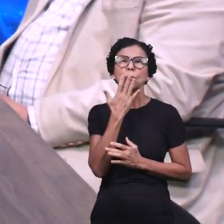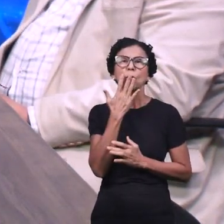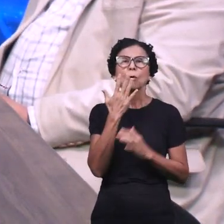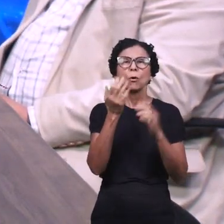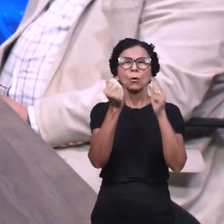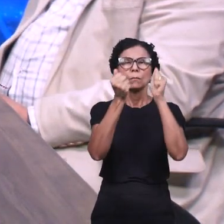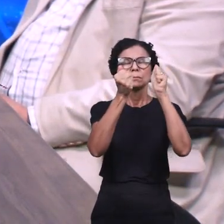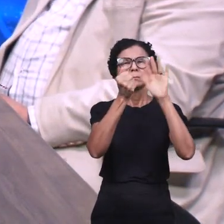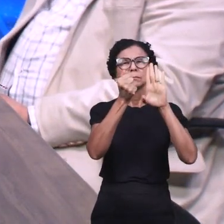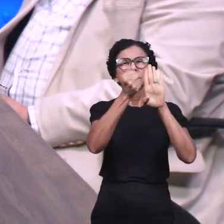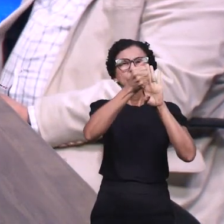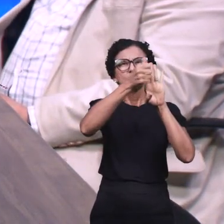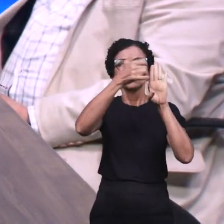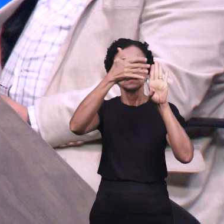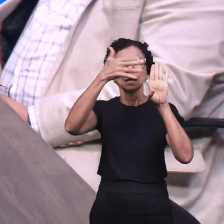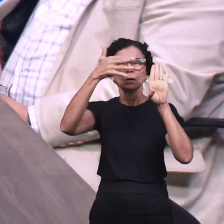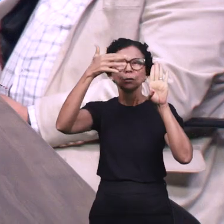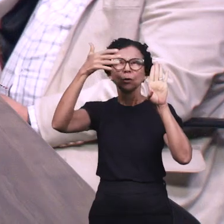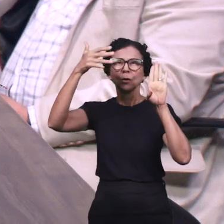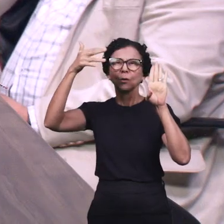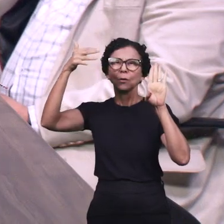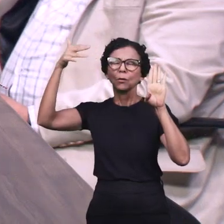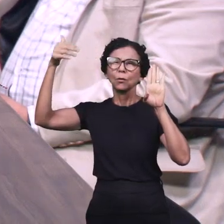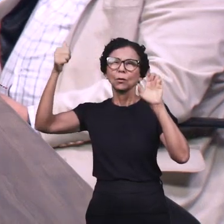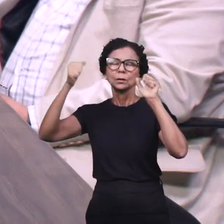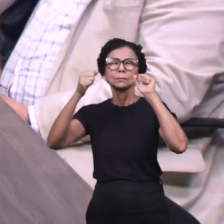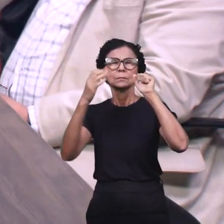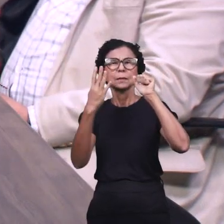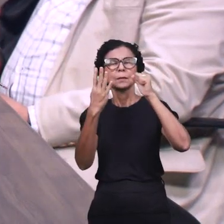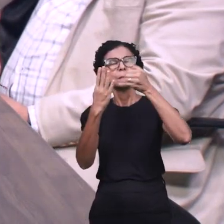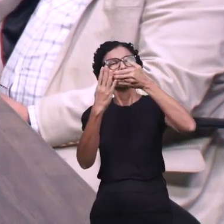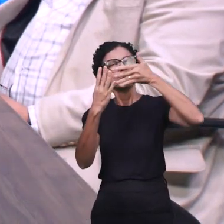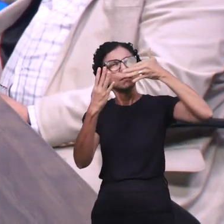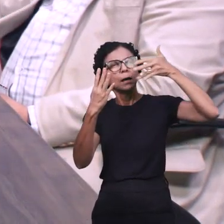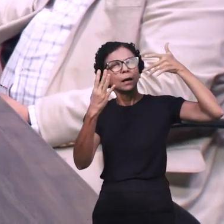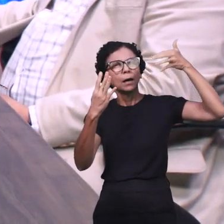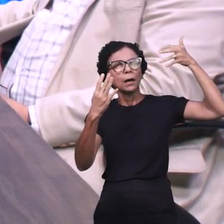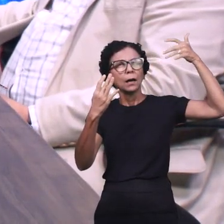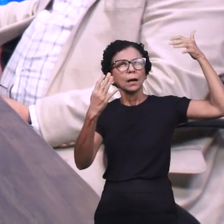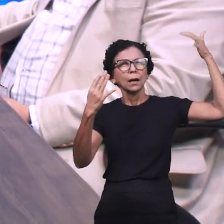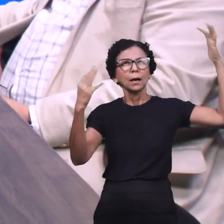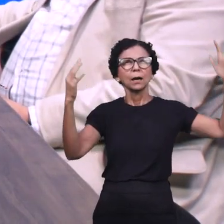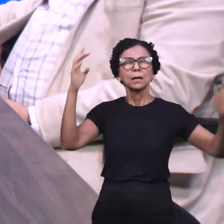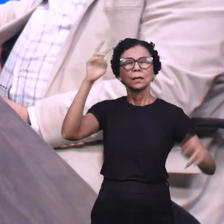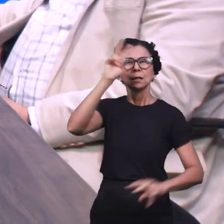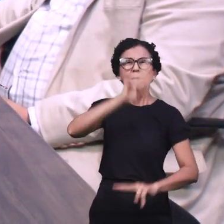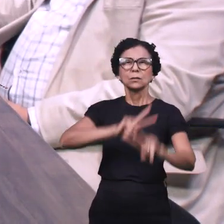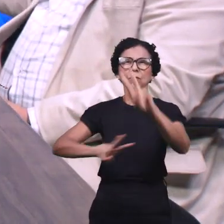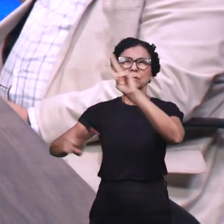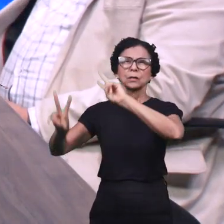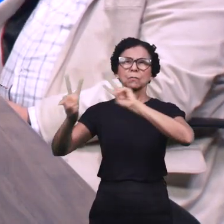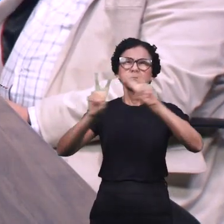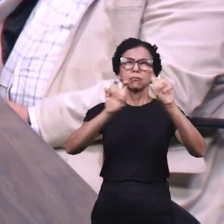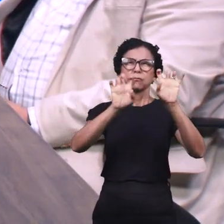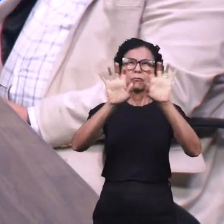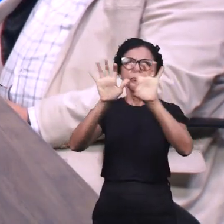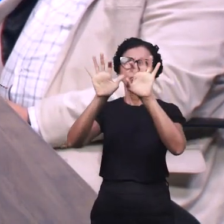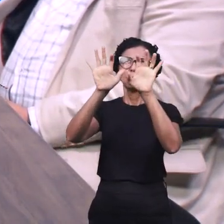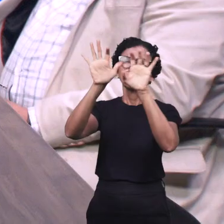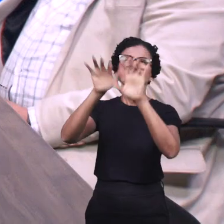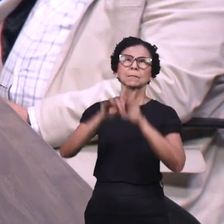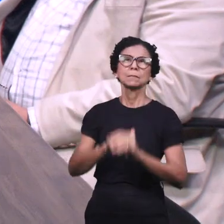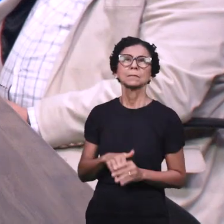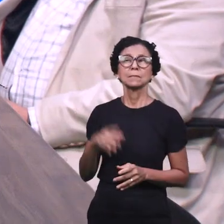aqui é a Terra desviando todo esse vento solar para as extremidades. E isso aqui é